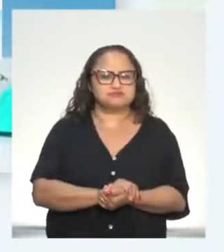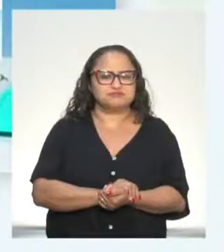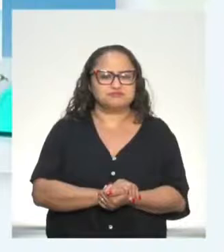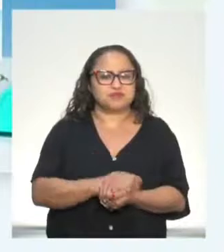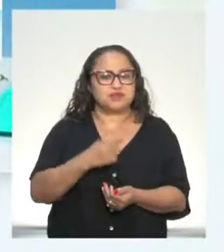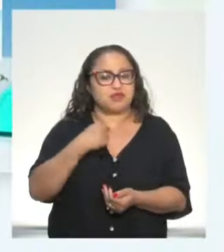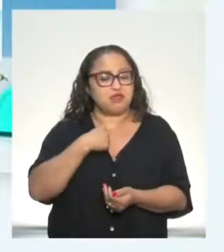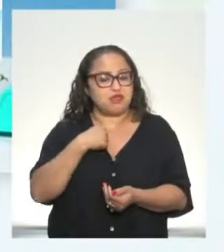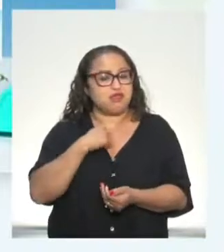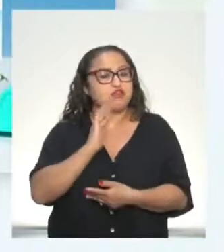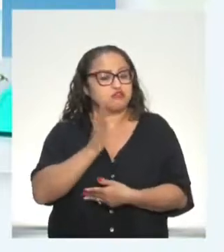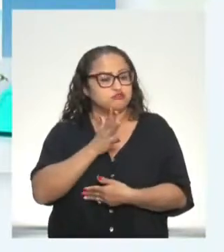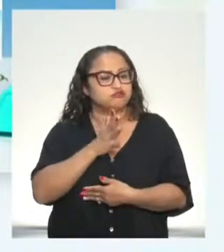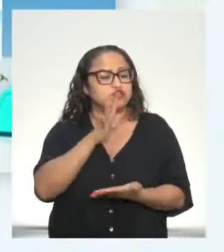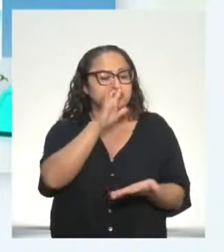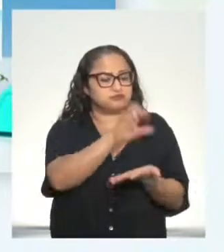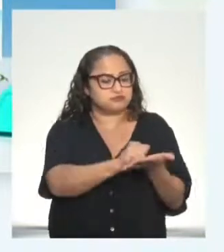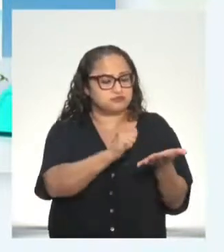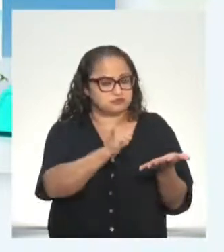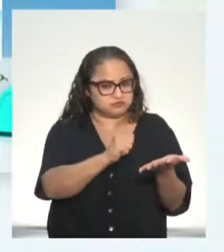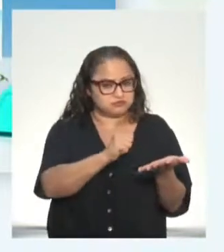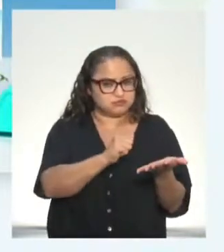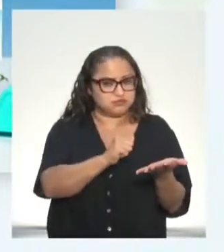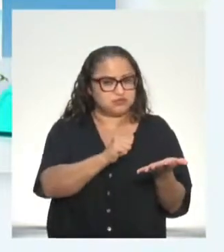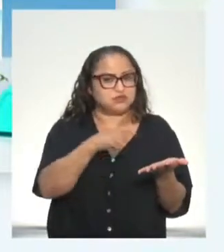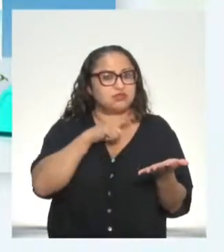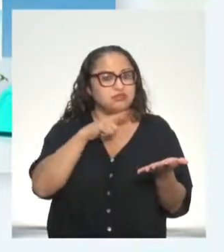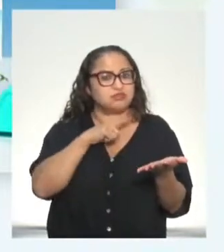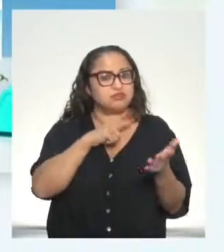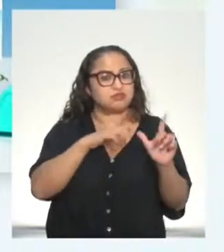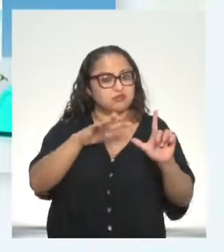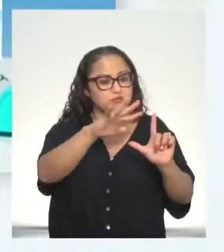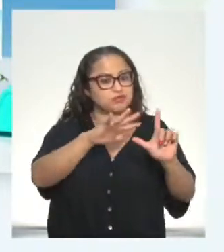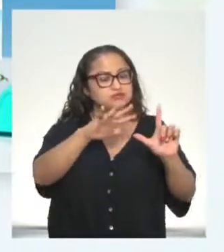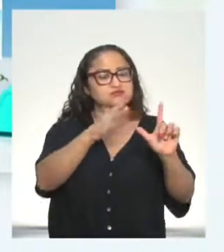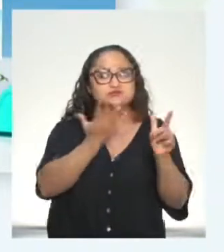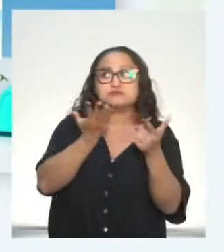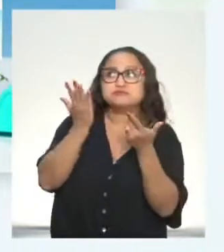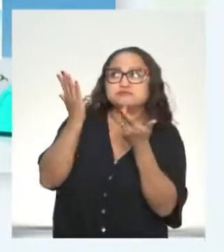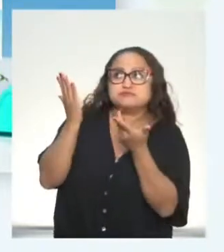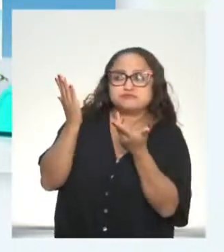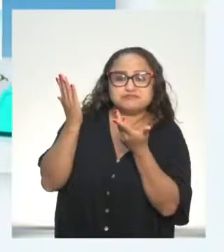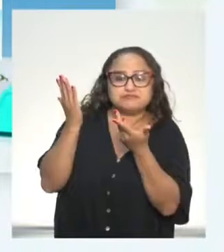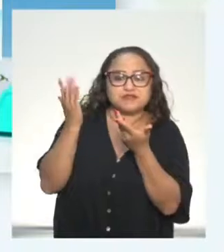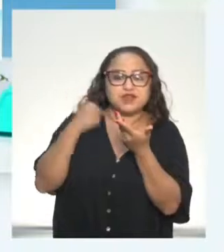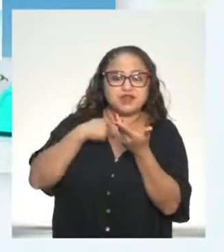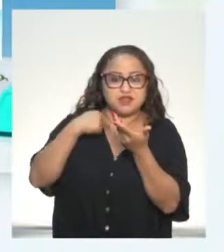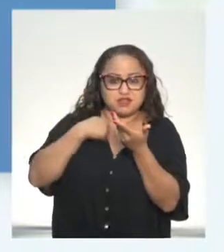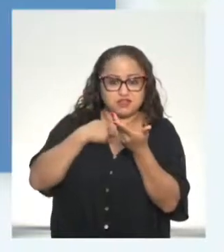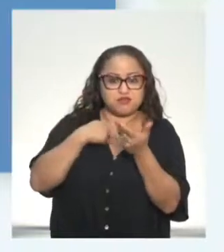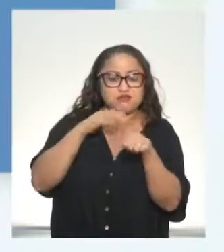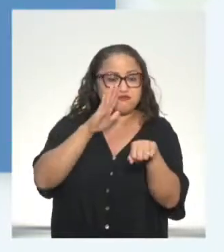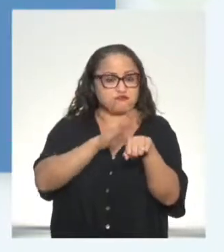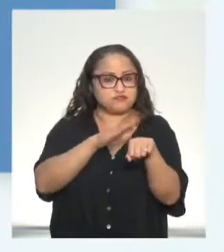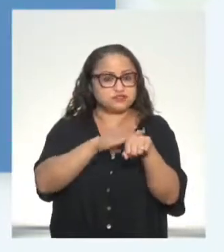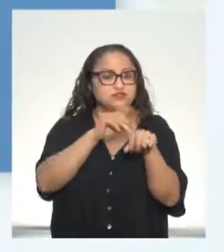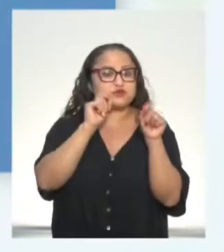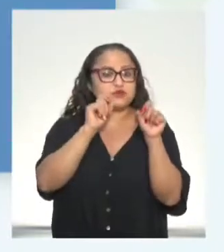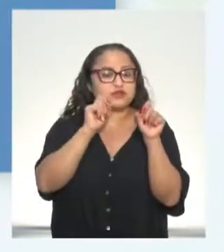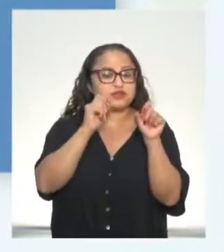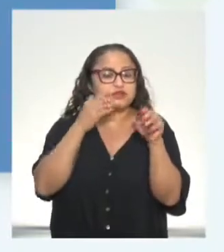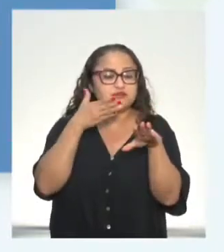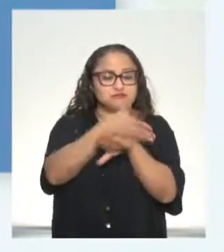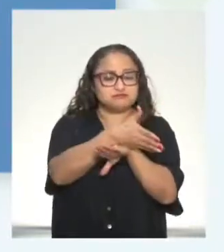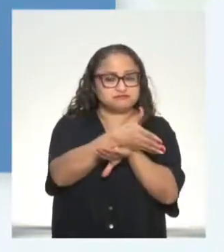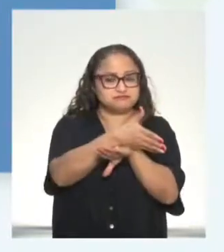Como eu já tenho inscrição, você está vendo aí a interface do programa. Como eu já tenho inscrição, eu vou usar o botão